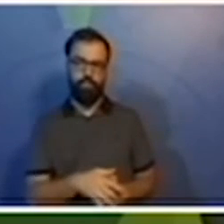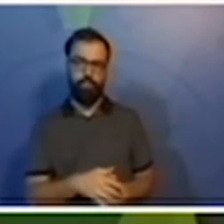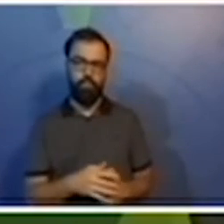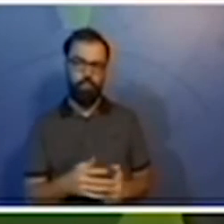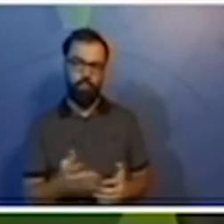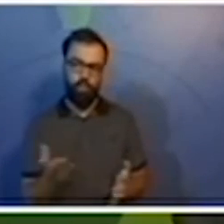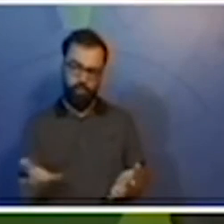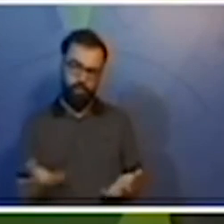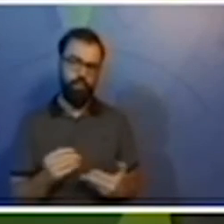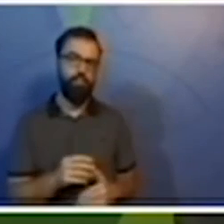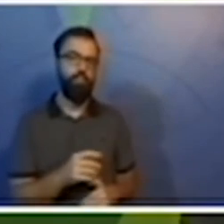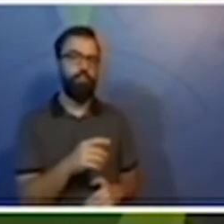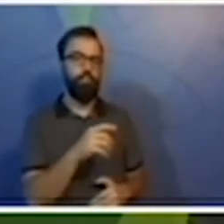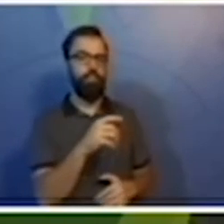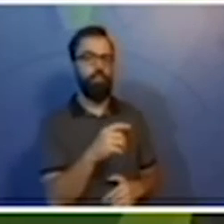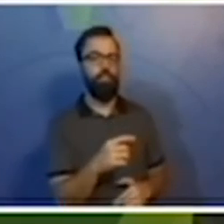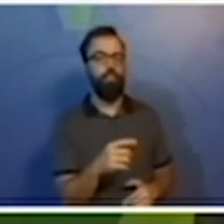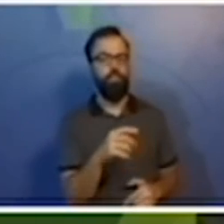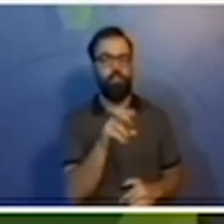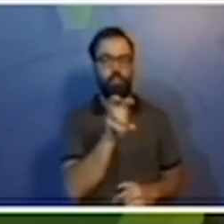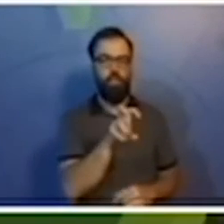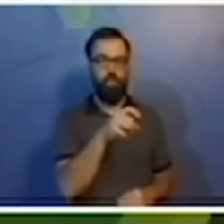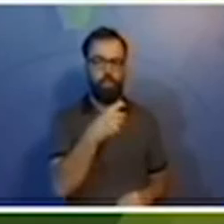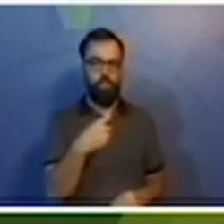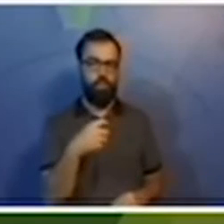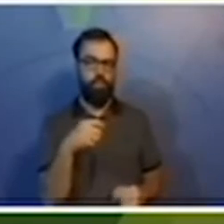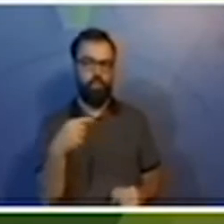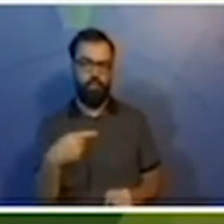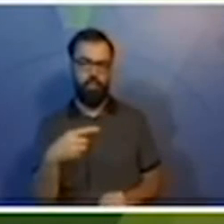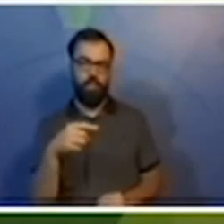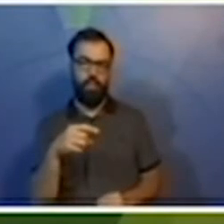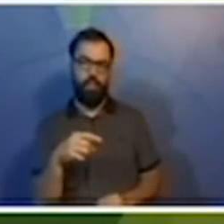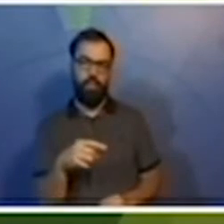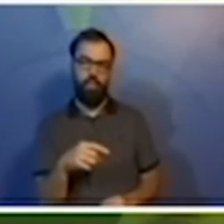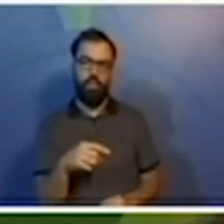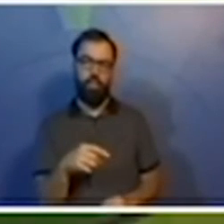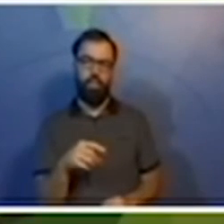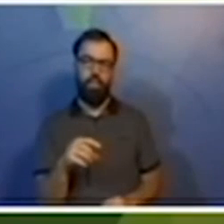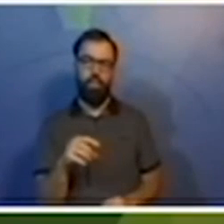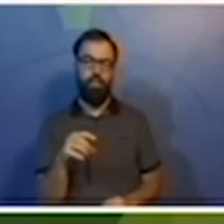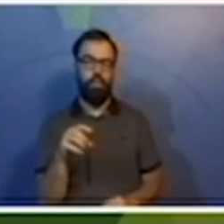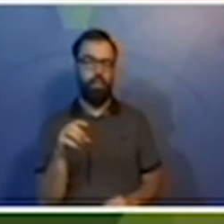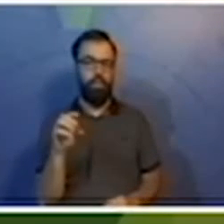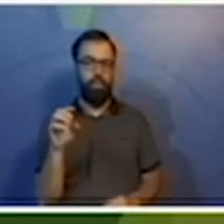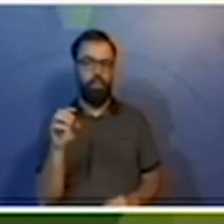Então, 5x menos x vai ser 4. 4 o quê? 4x.